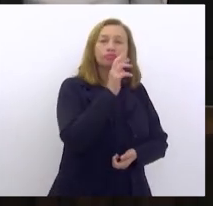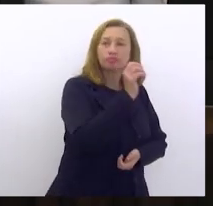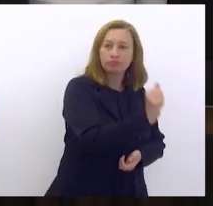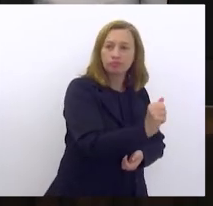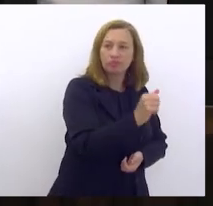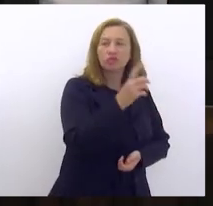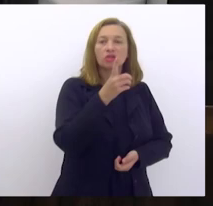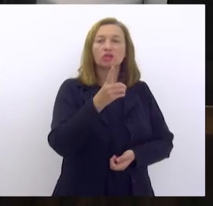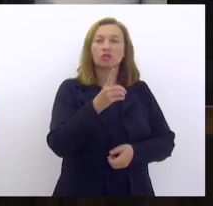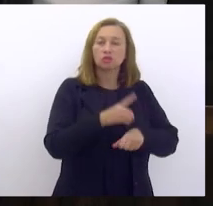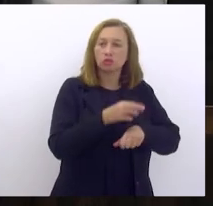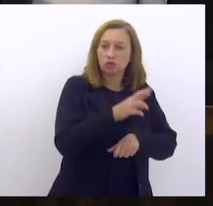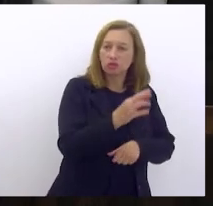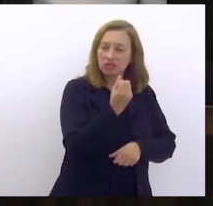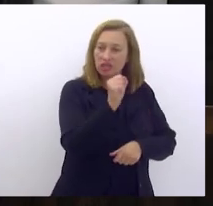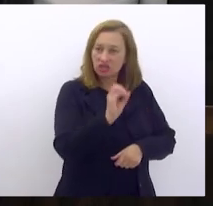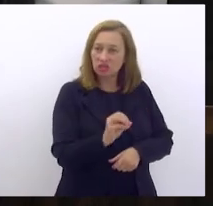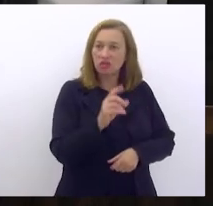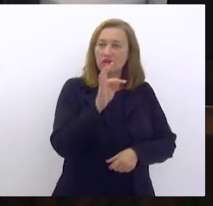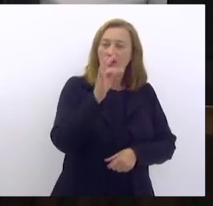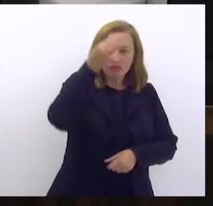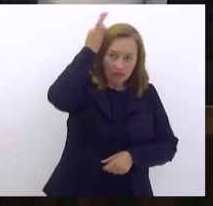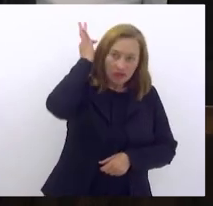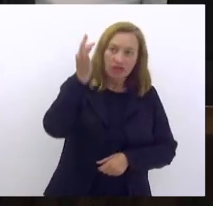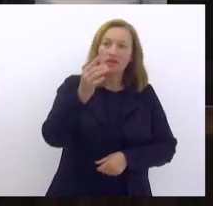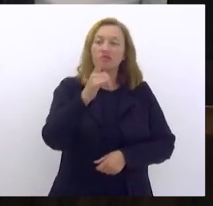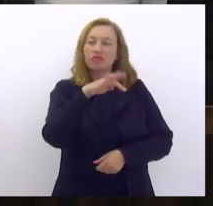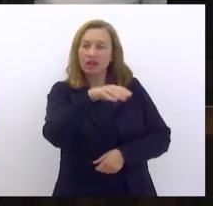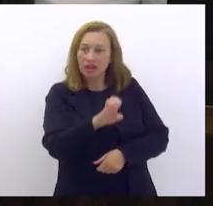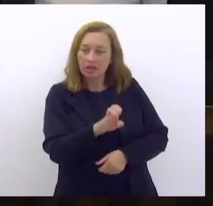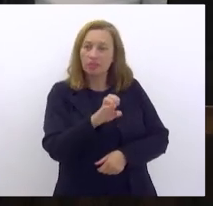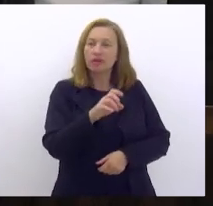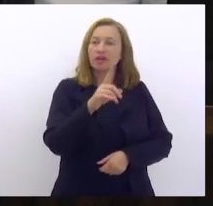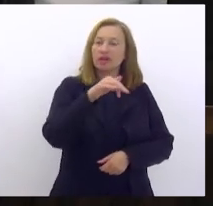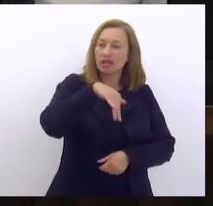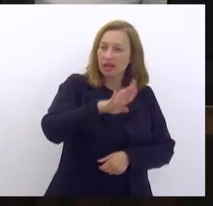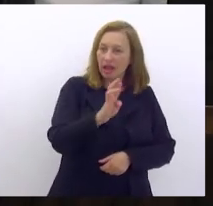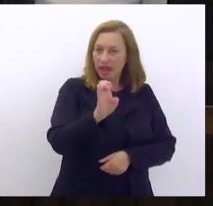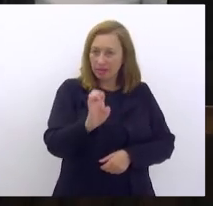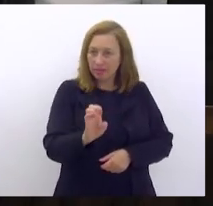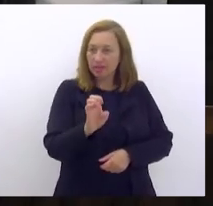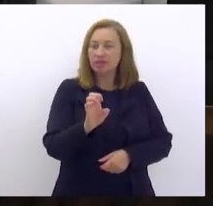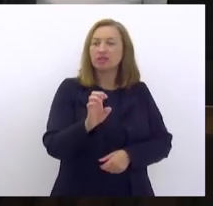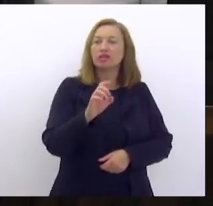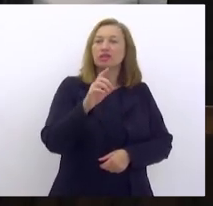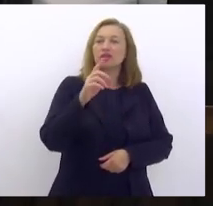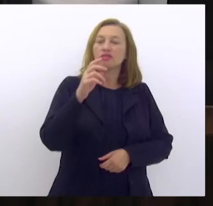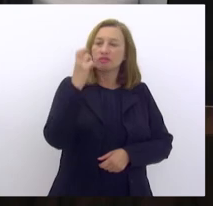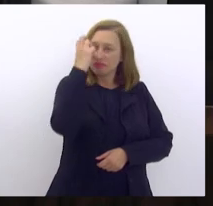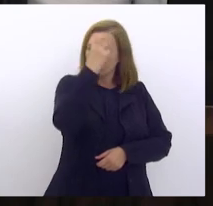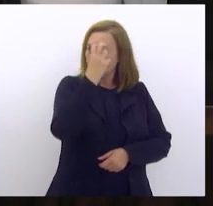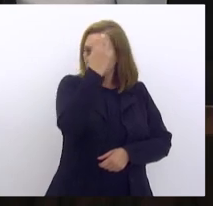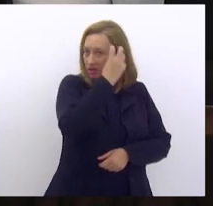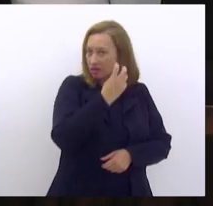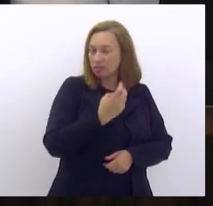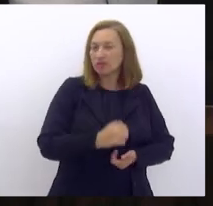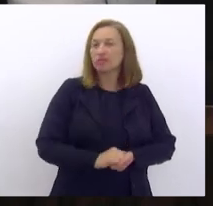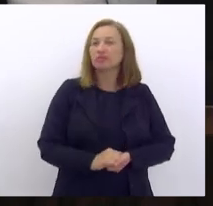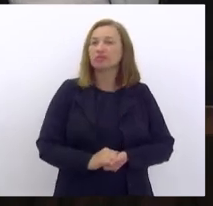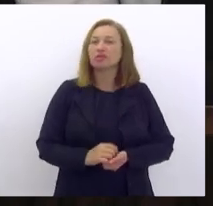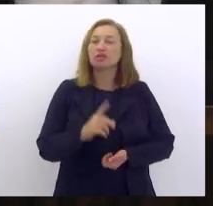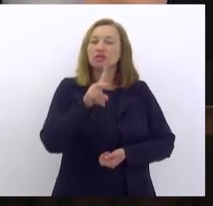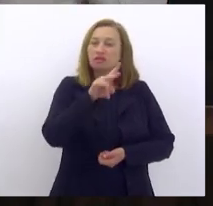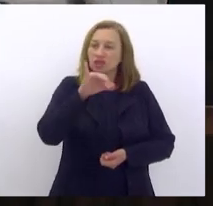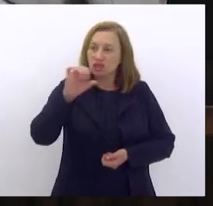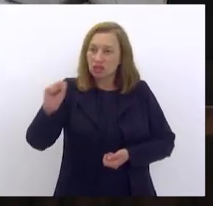Amorim, Dr. Serginho, Fred Pacheco, Felipe Raves, Guilherme Delaroy, Verônica Lima,